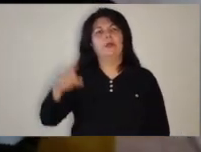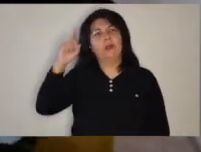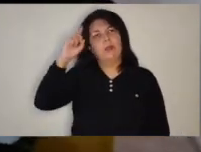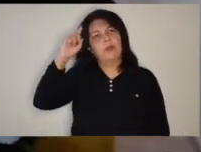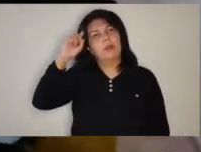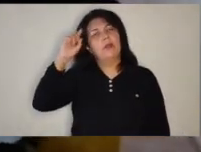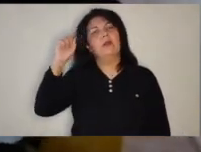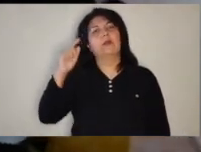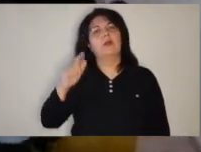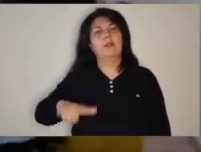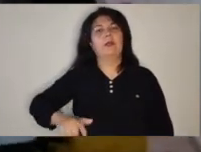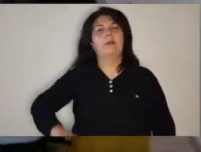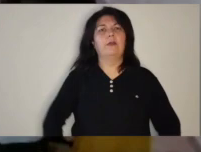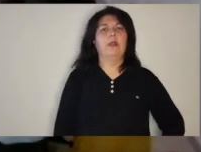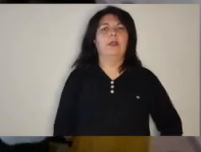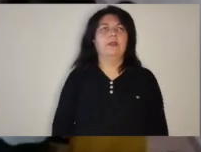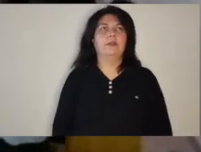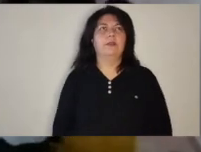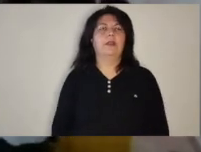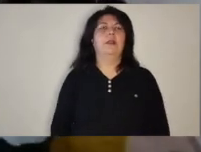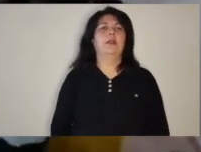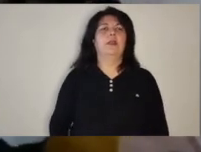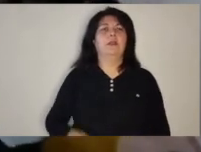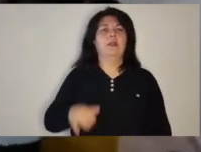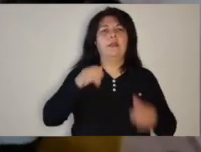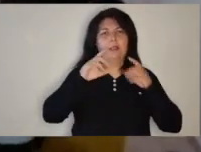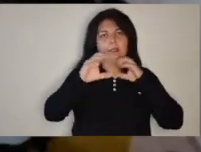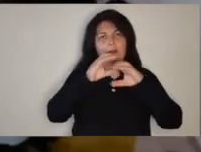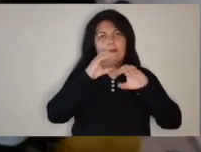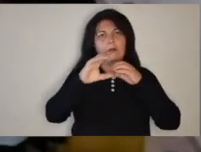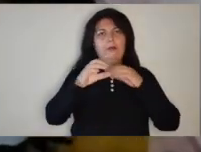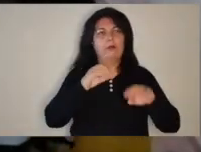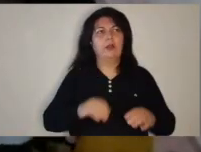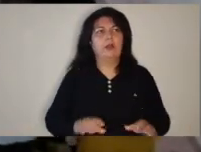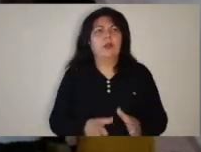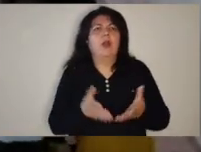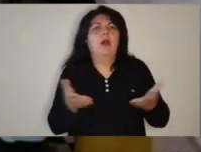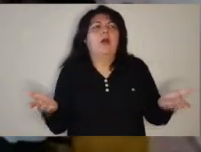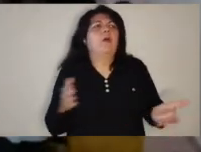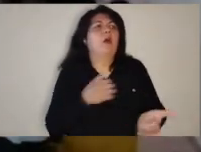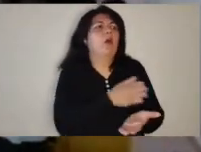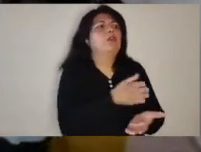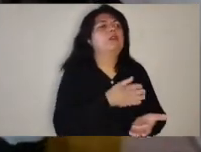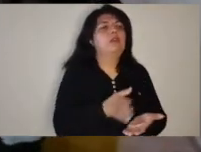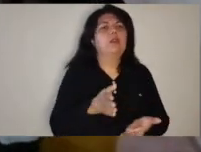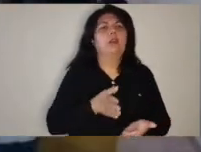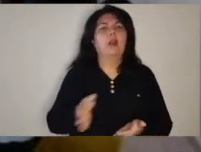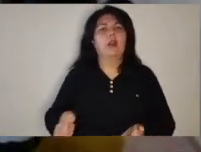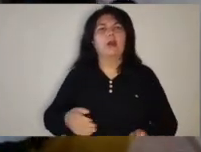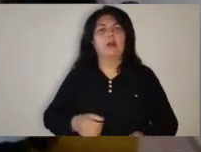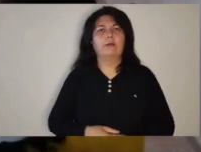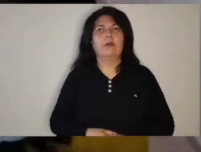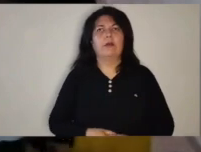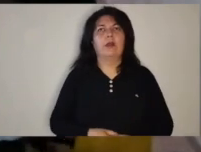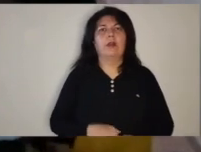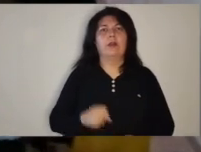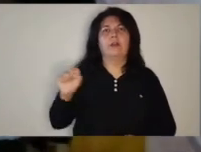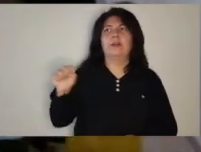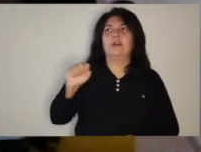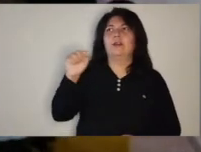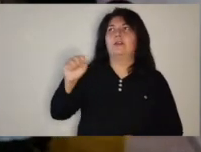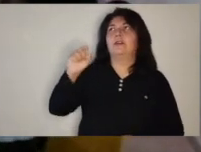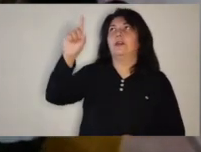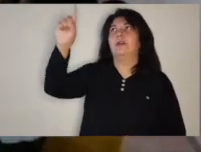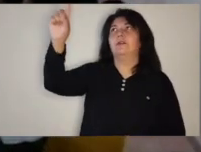toda vez que eu canto essa parte, pra onde eu irei se eu não tenho pra onde voltar?